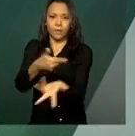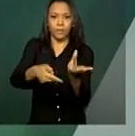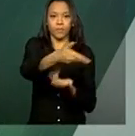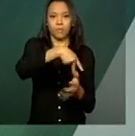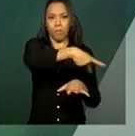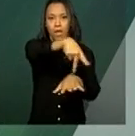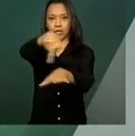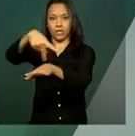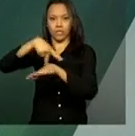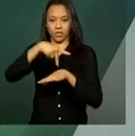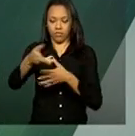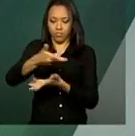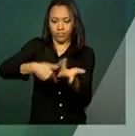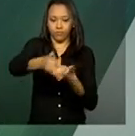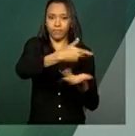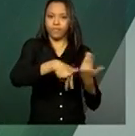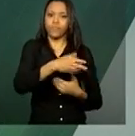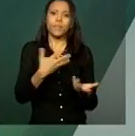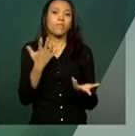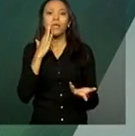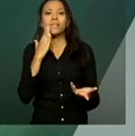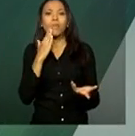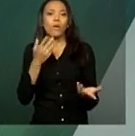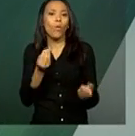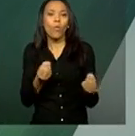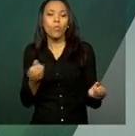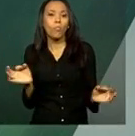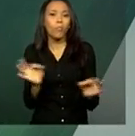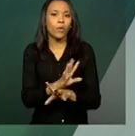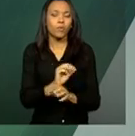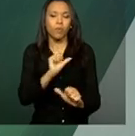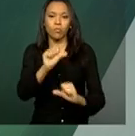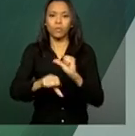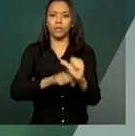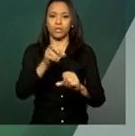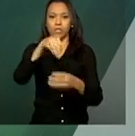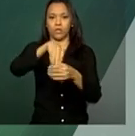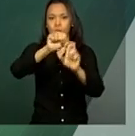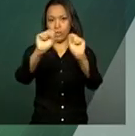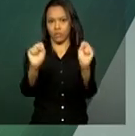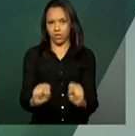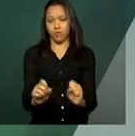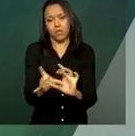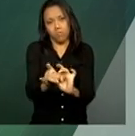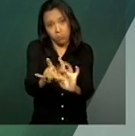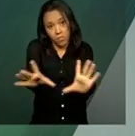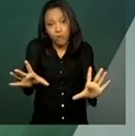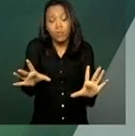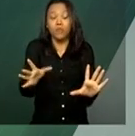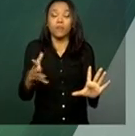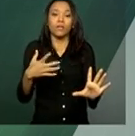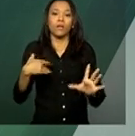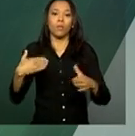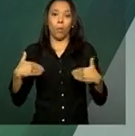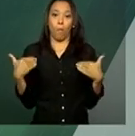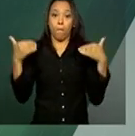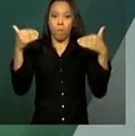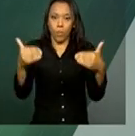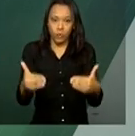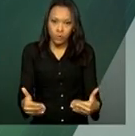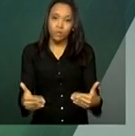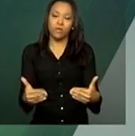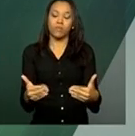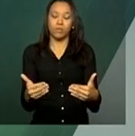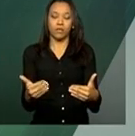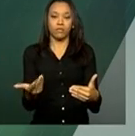do sistema vão estar prontas para qualquer tipo de mudança que permita um reposicionamento dos atores, e